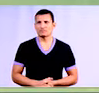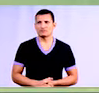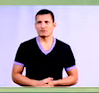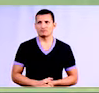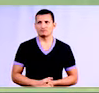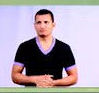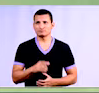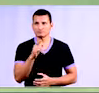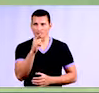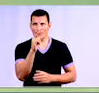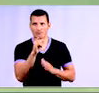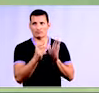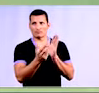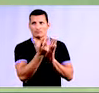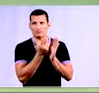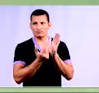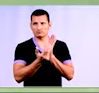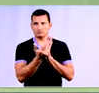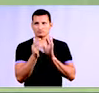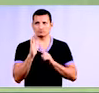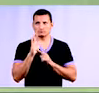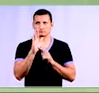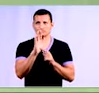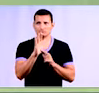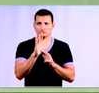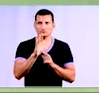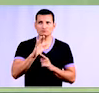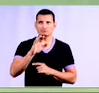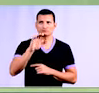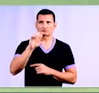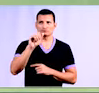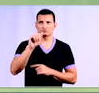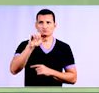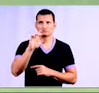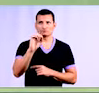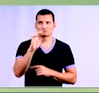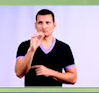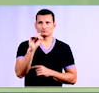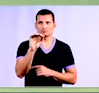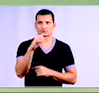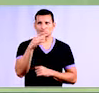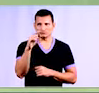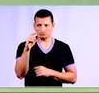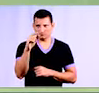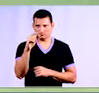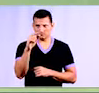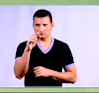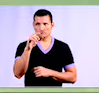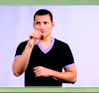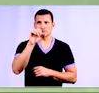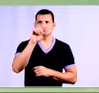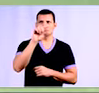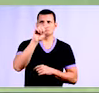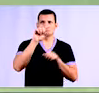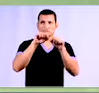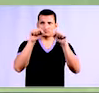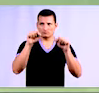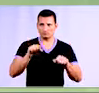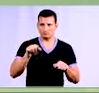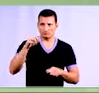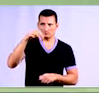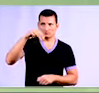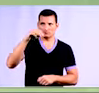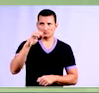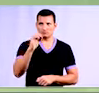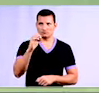Essa imagem que demonstra a alocação de memória nos sistemas monoprogramáveis, ele demonstra